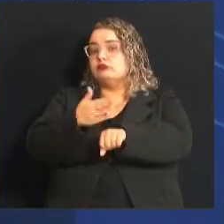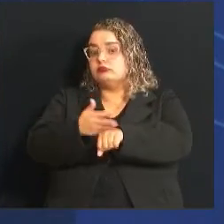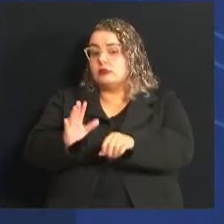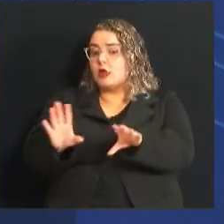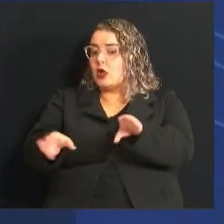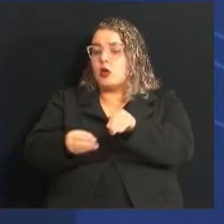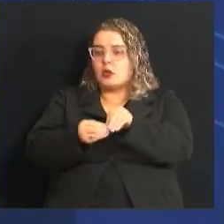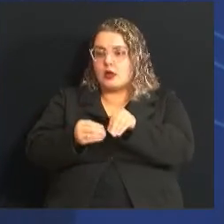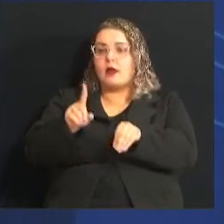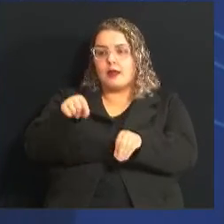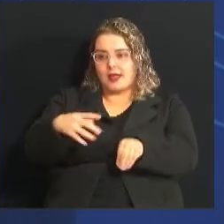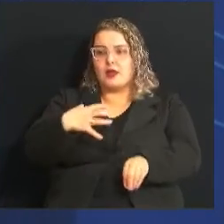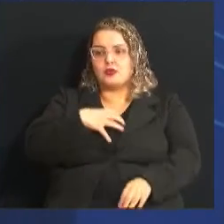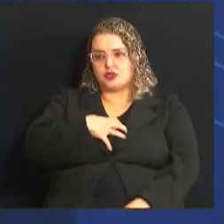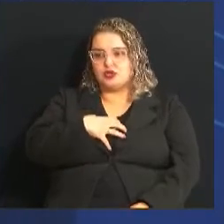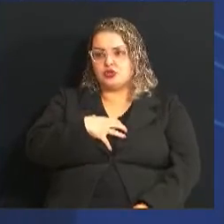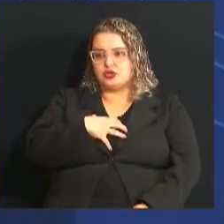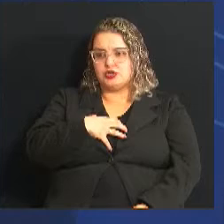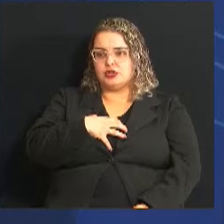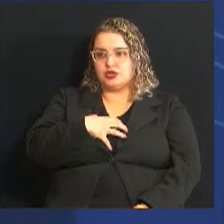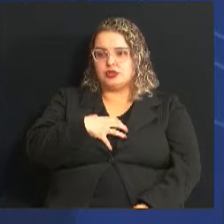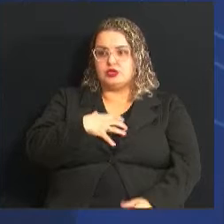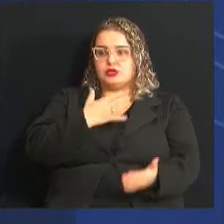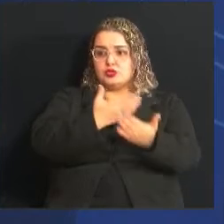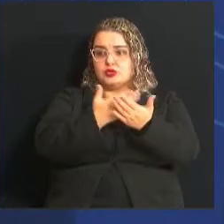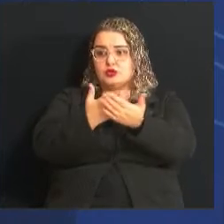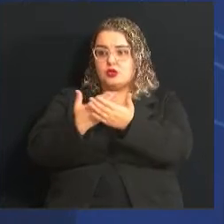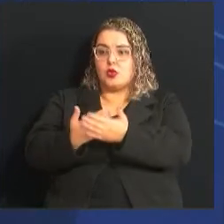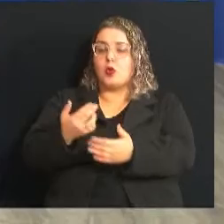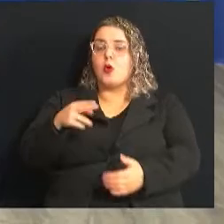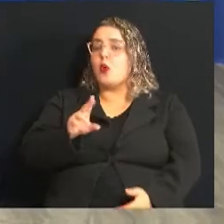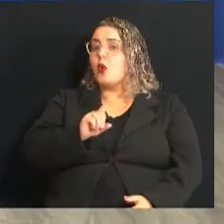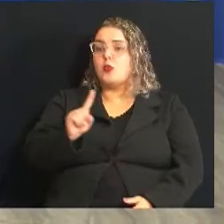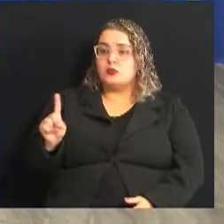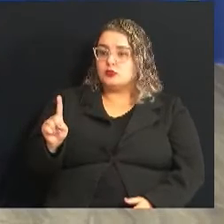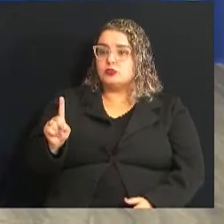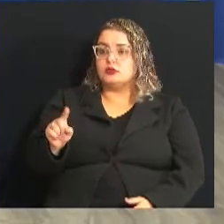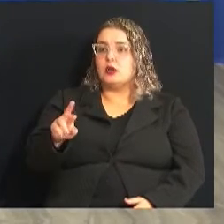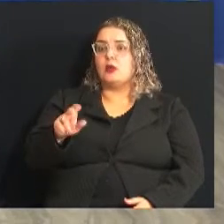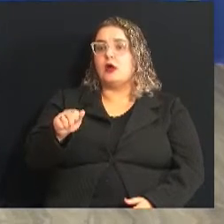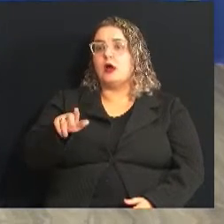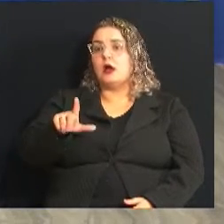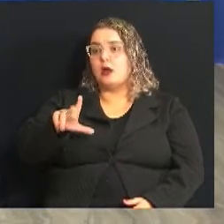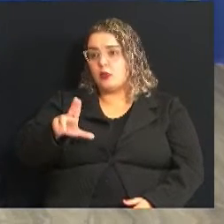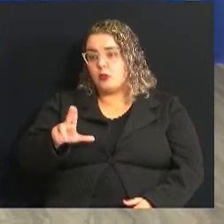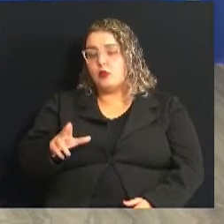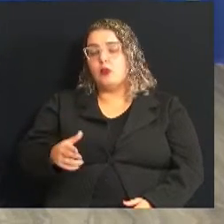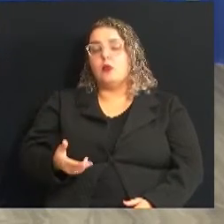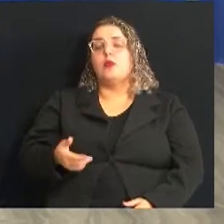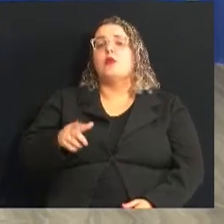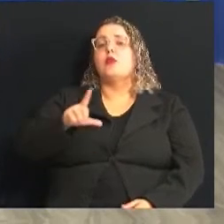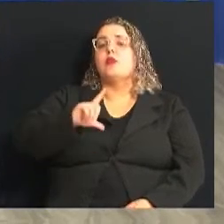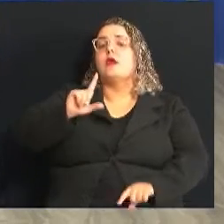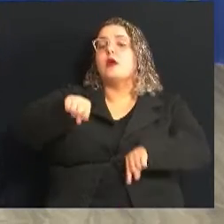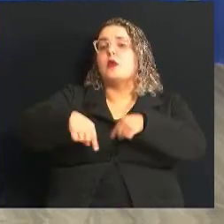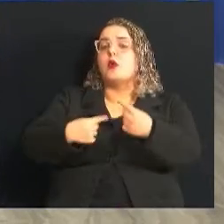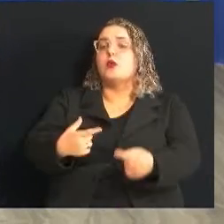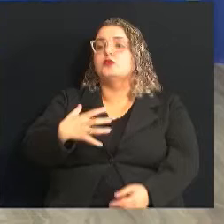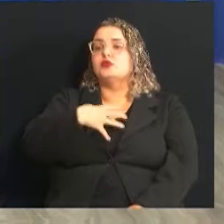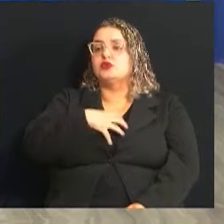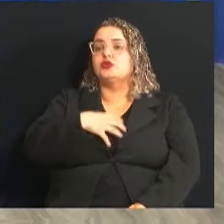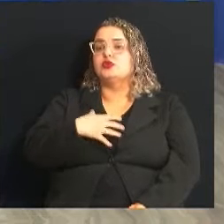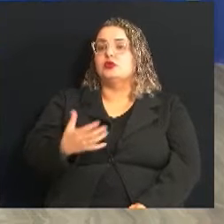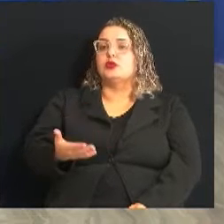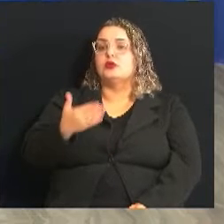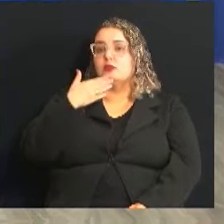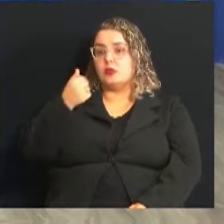Essa é uma das maneiras de estudar ou não, Raul? Tem outras maneiras também mais eficazes? Esse lance de fazer o